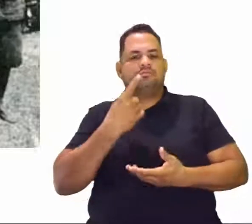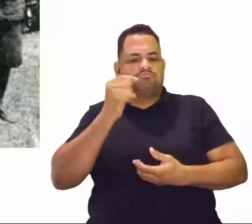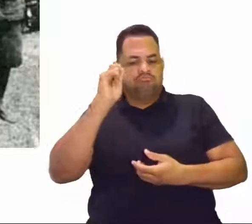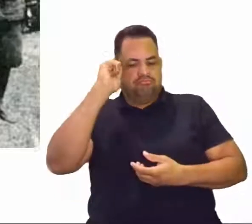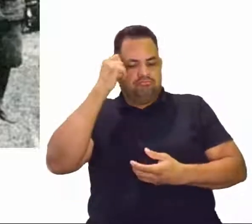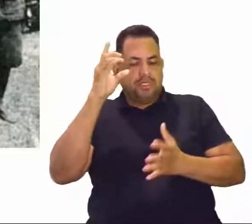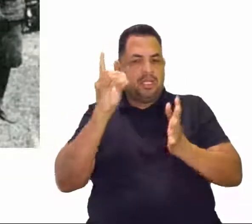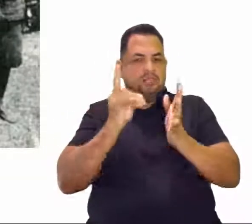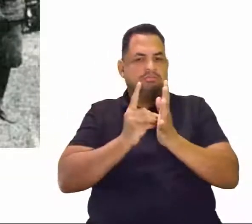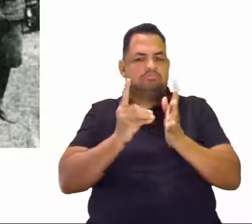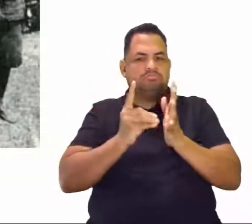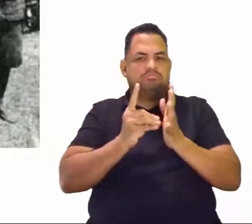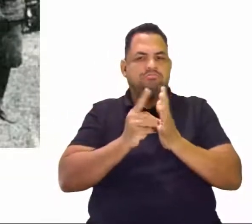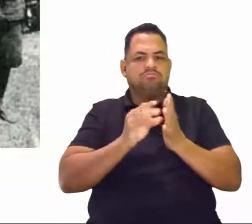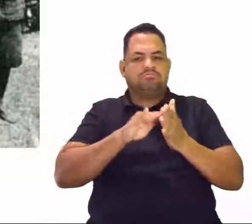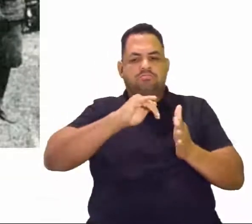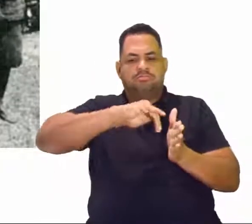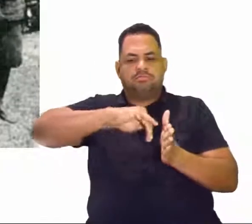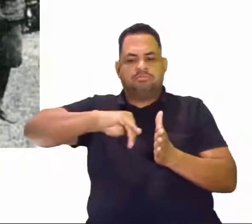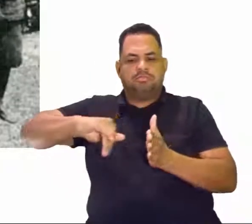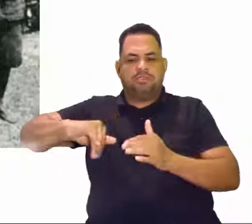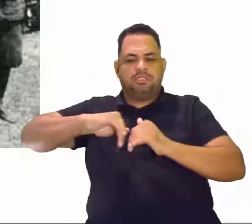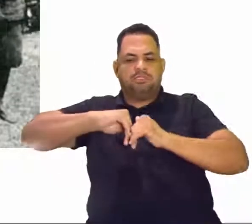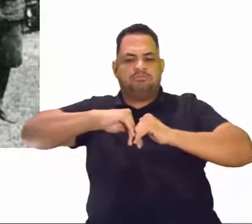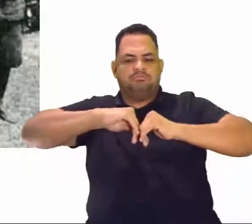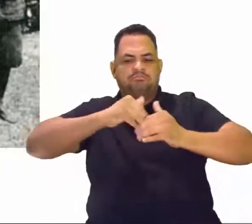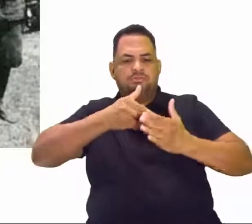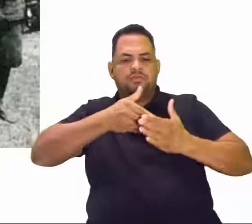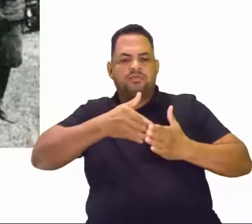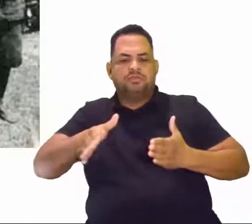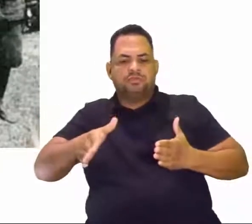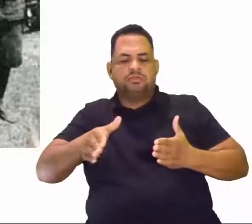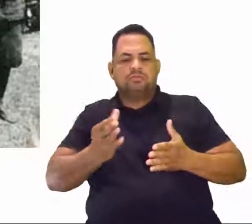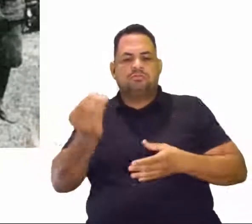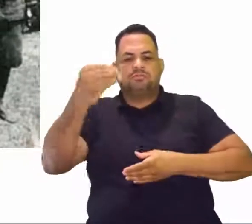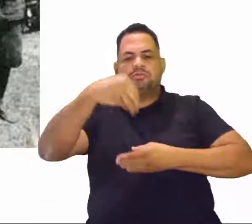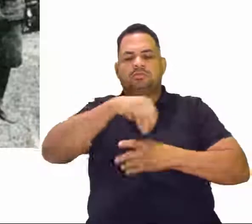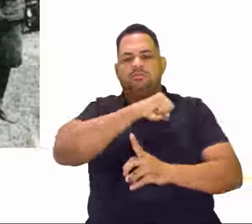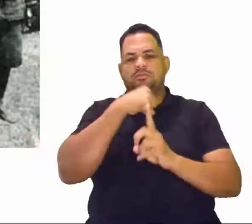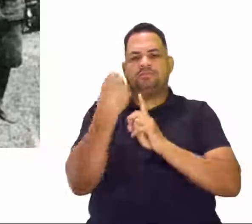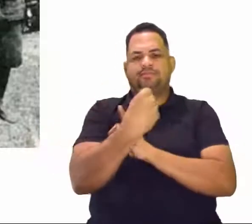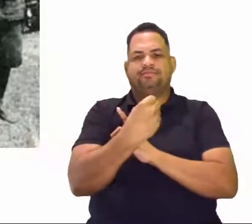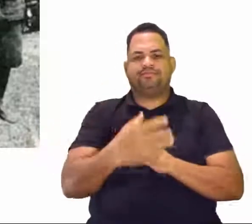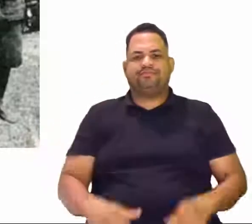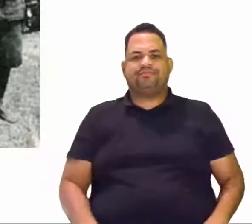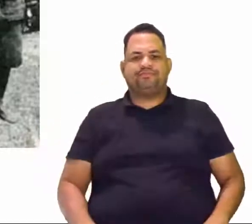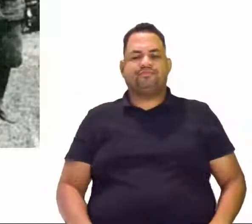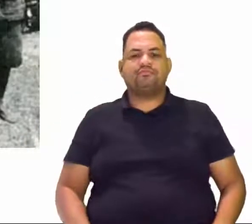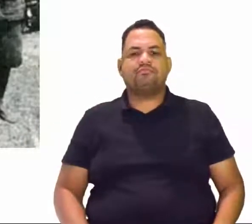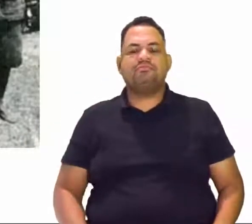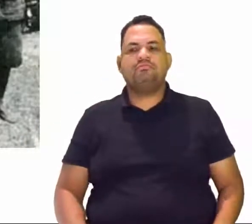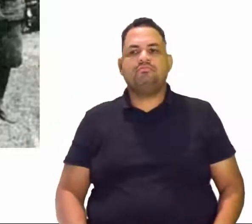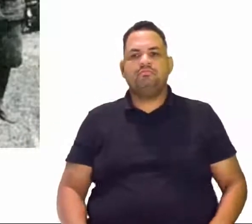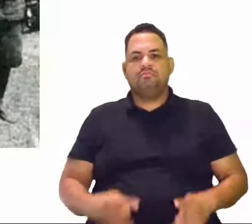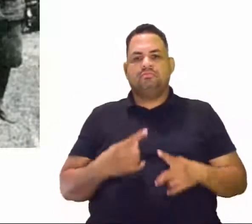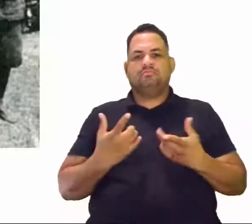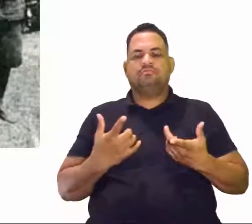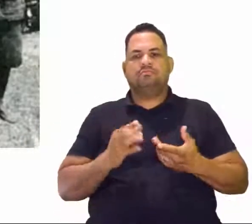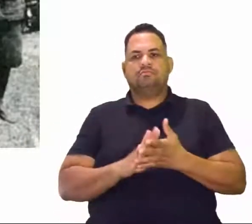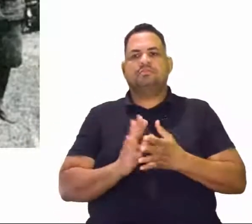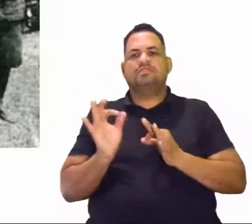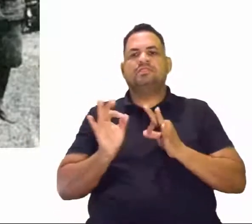negros e os indígenas à margem da sociedade tão as marginaliza ções elas são criadas socialmente